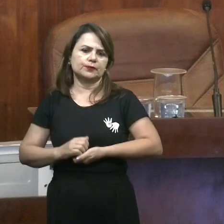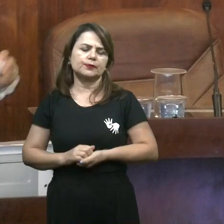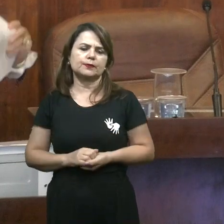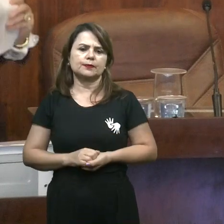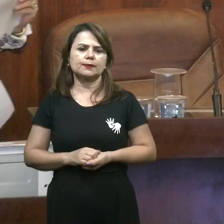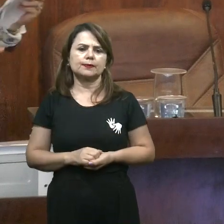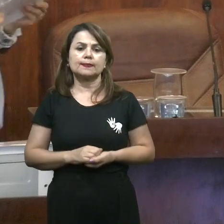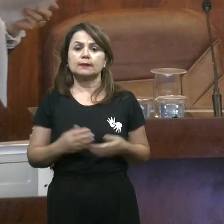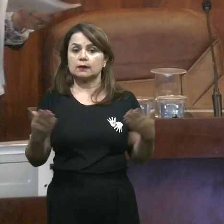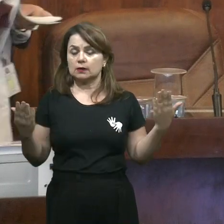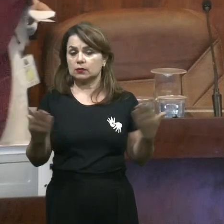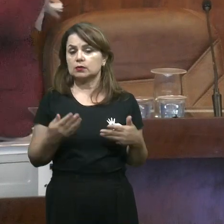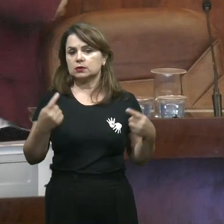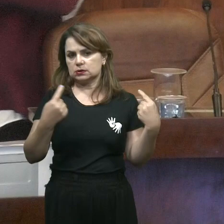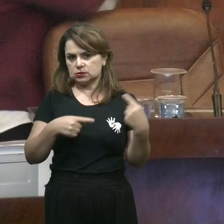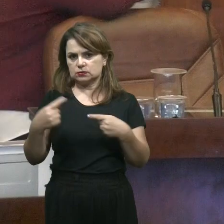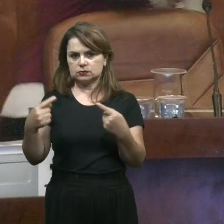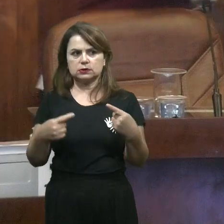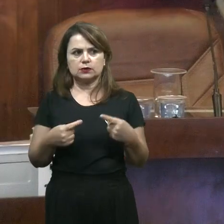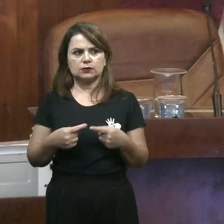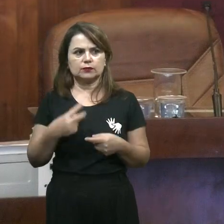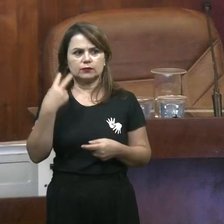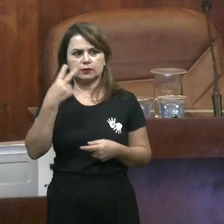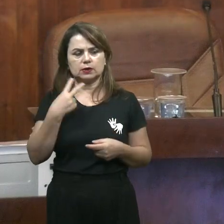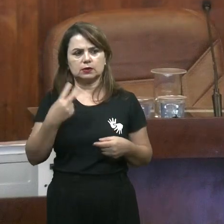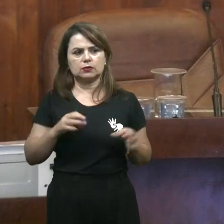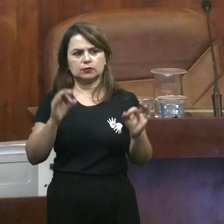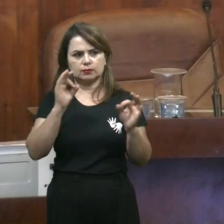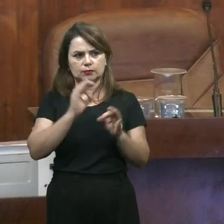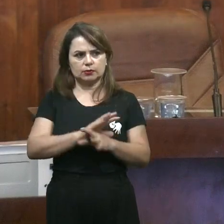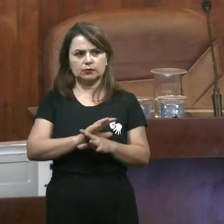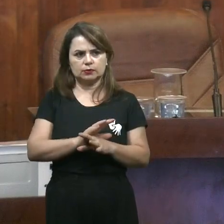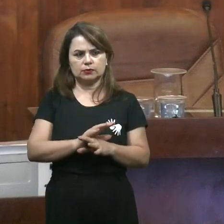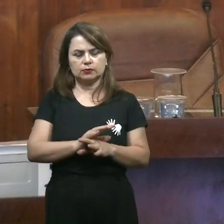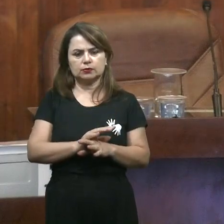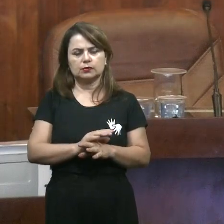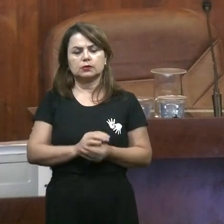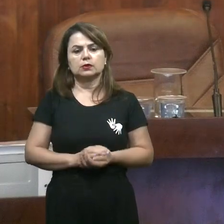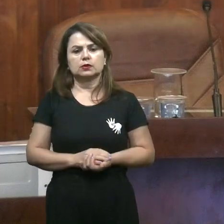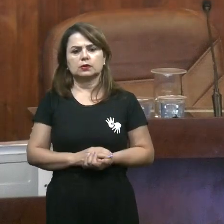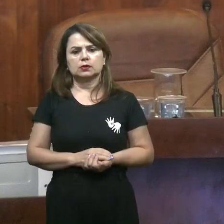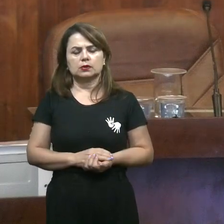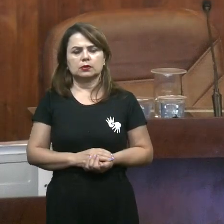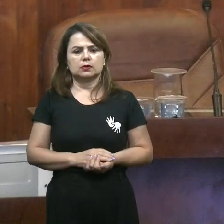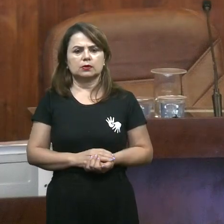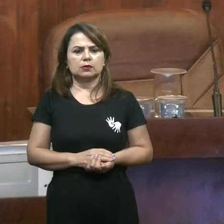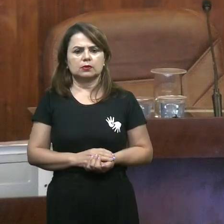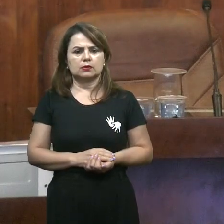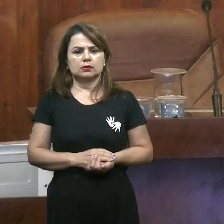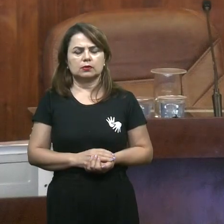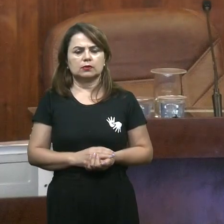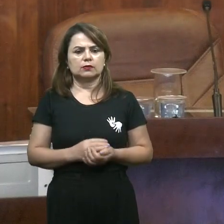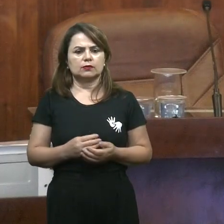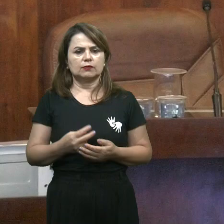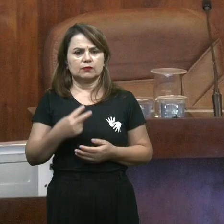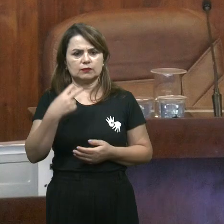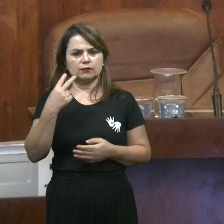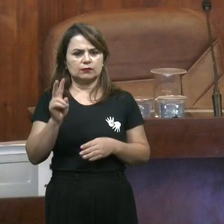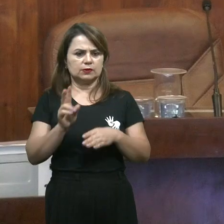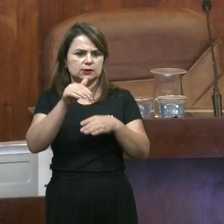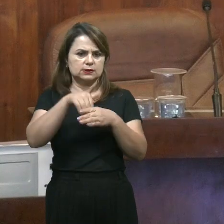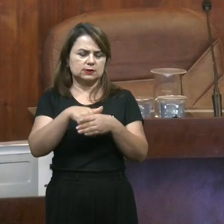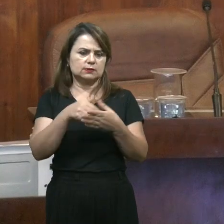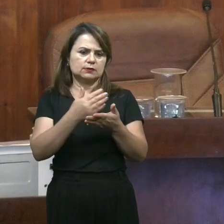Em discussão, requerimento, não havendo vereadores inscritos, essa discussão está em votação. Os vereadores que estão